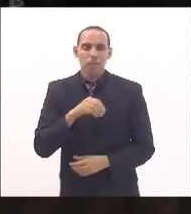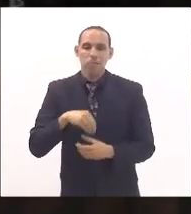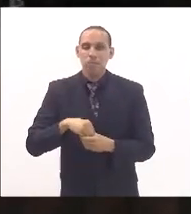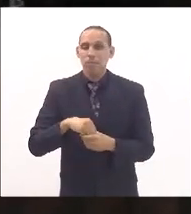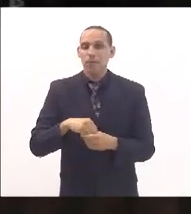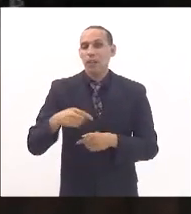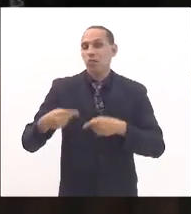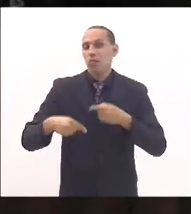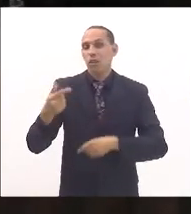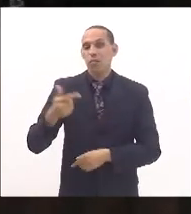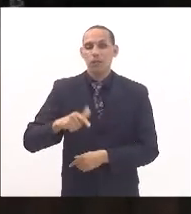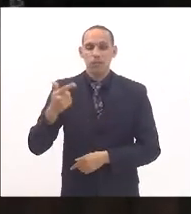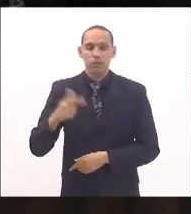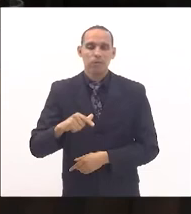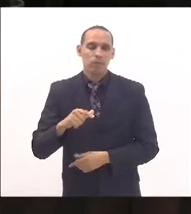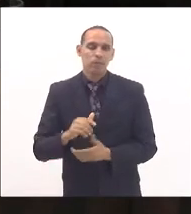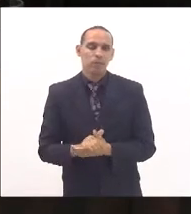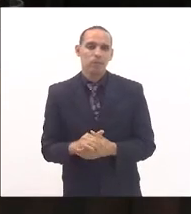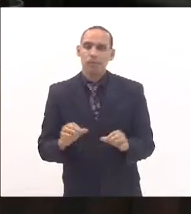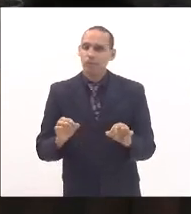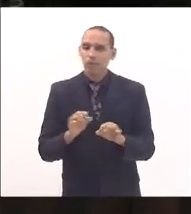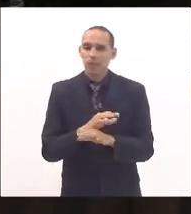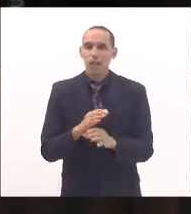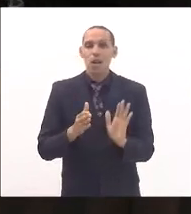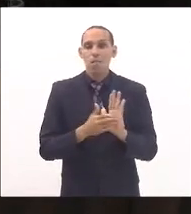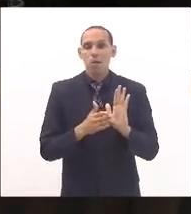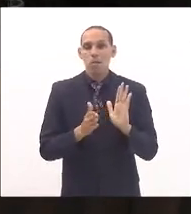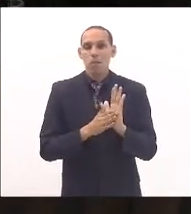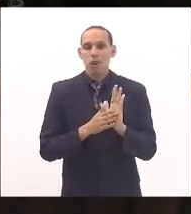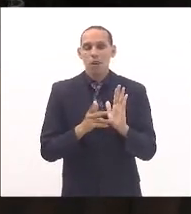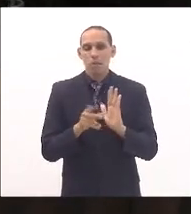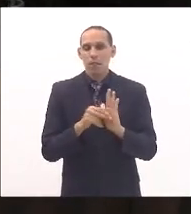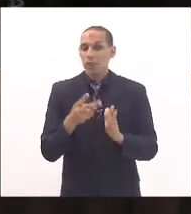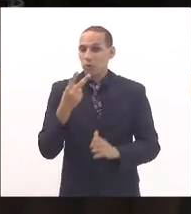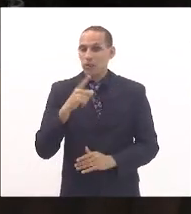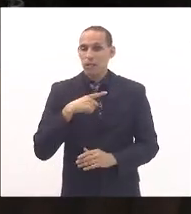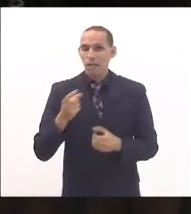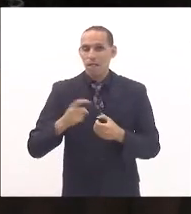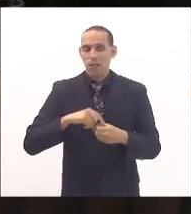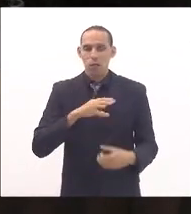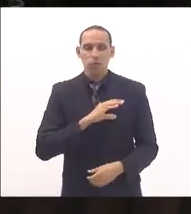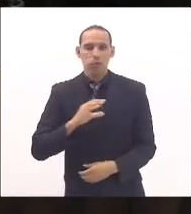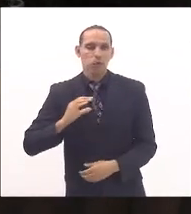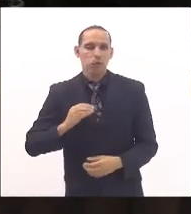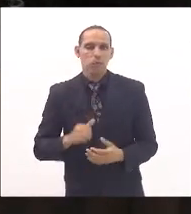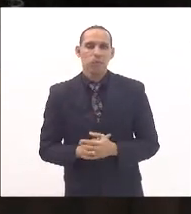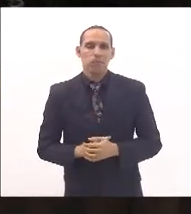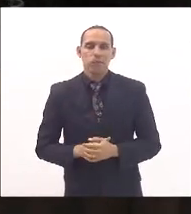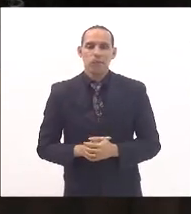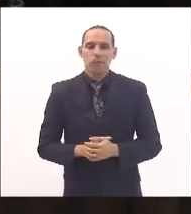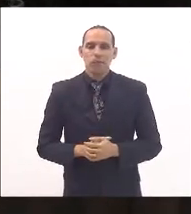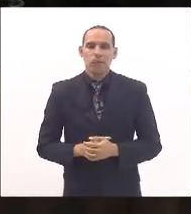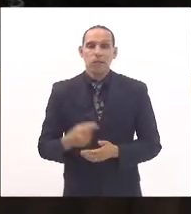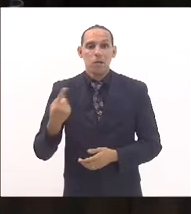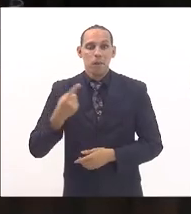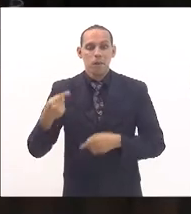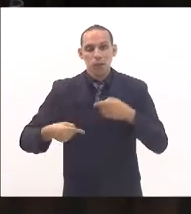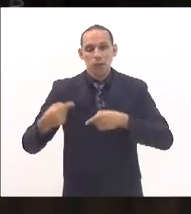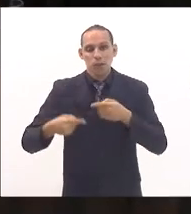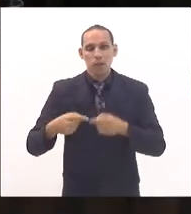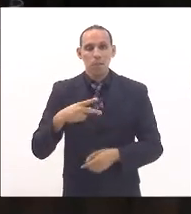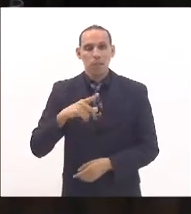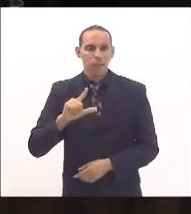Em discussão, não havendo quem queira discutir, encerra a discussão, a presente proposta recebeu 2 emendas e retorna às comissões. Primeira discussão, projeto